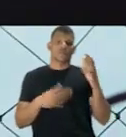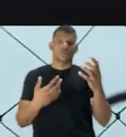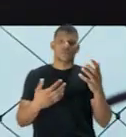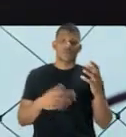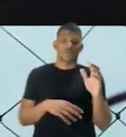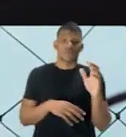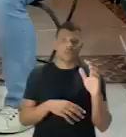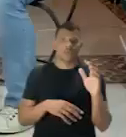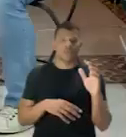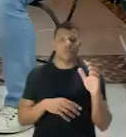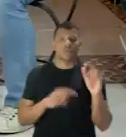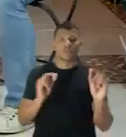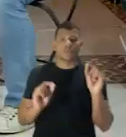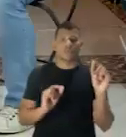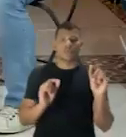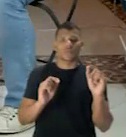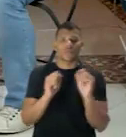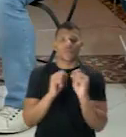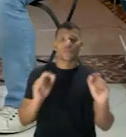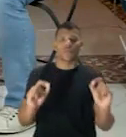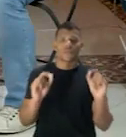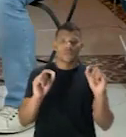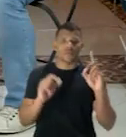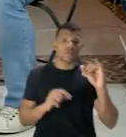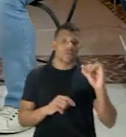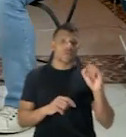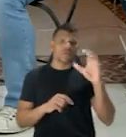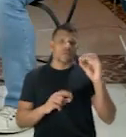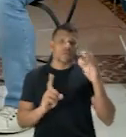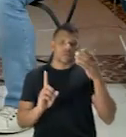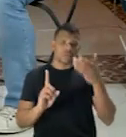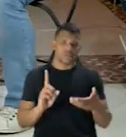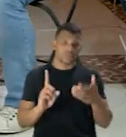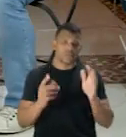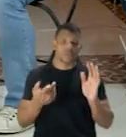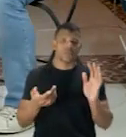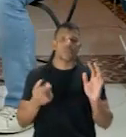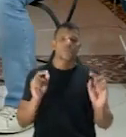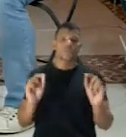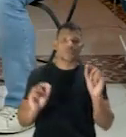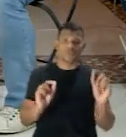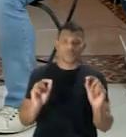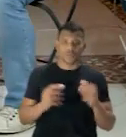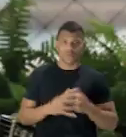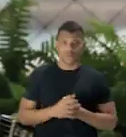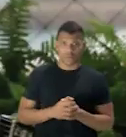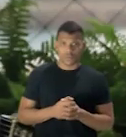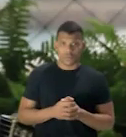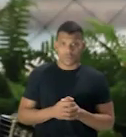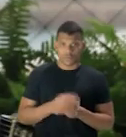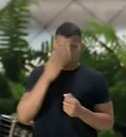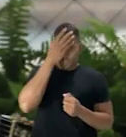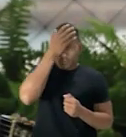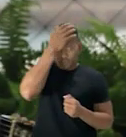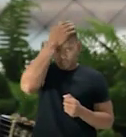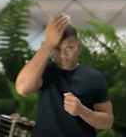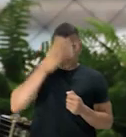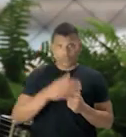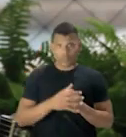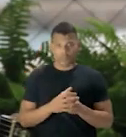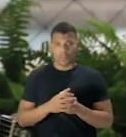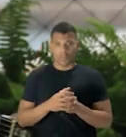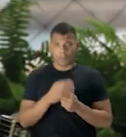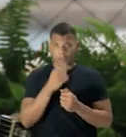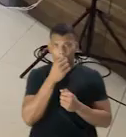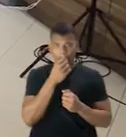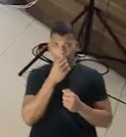aí ficamos com isso na cabeça, falei, pô, vamos ver se a gente faz um disco aí para homenagear o João. Ah, legal, tá. Bora. A gente produziu o CD do Clube